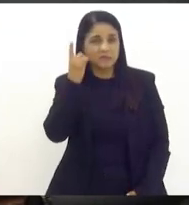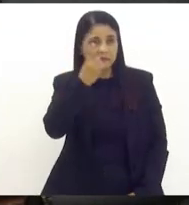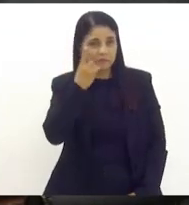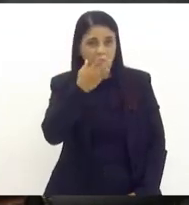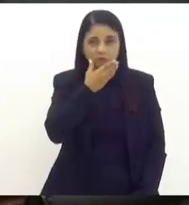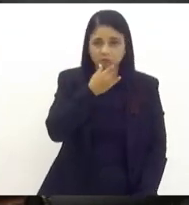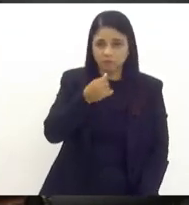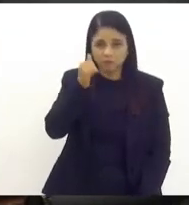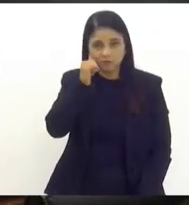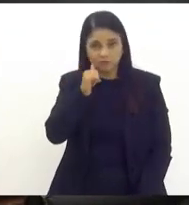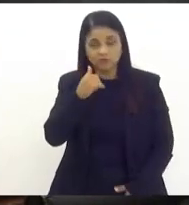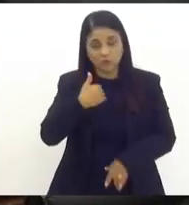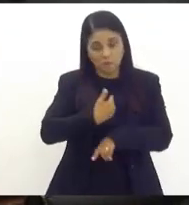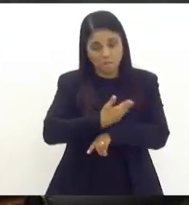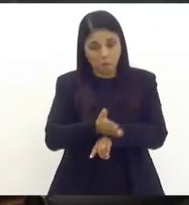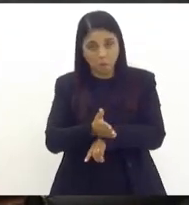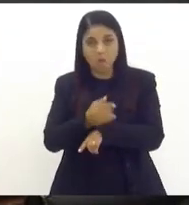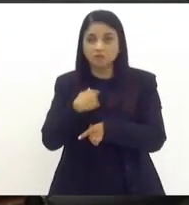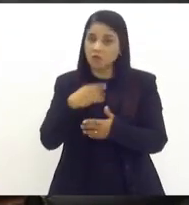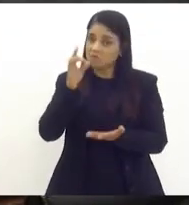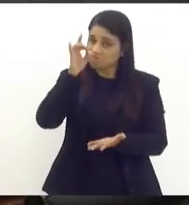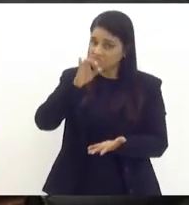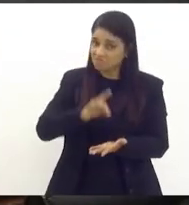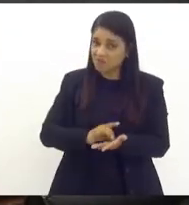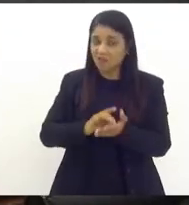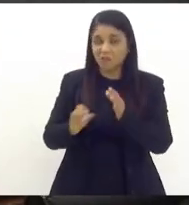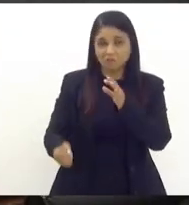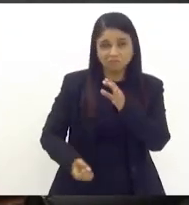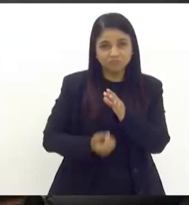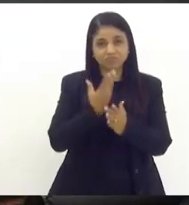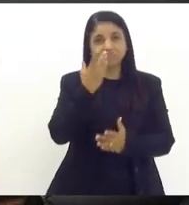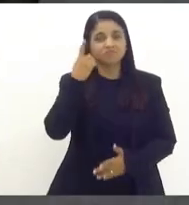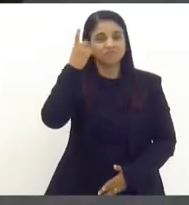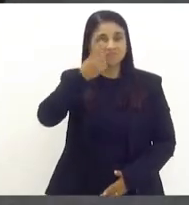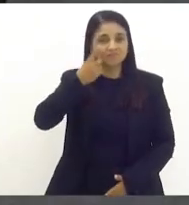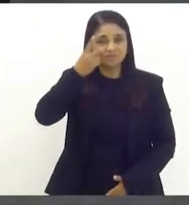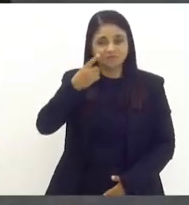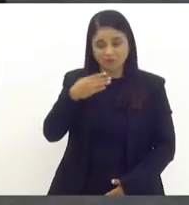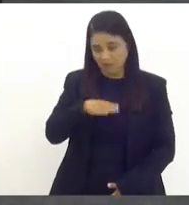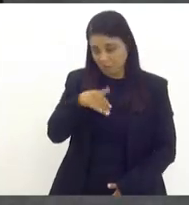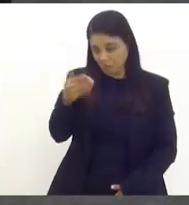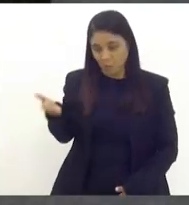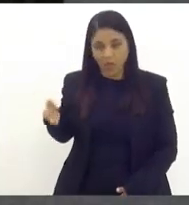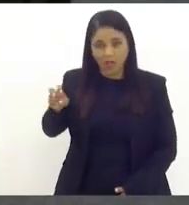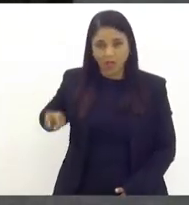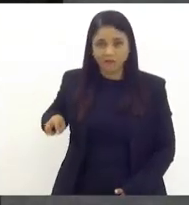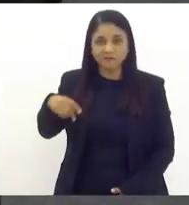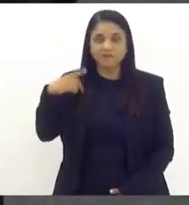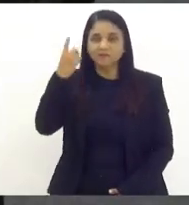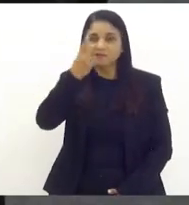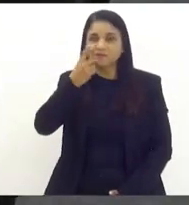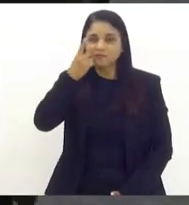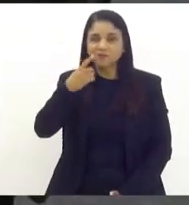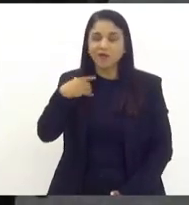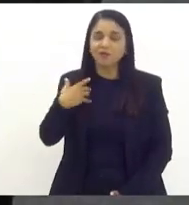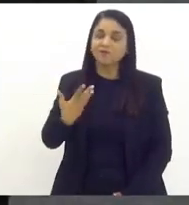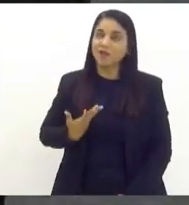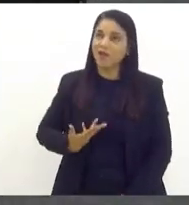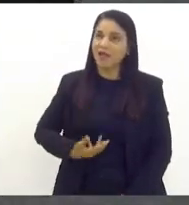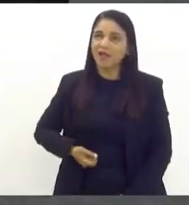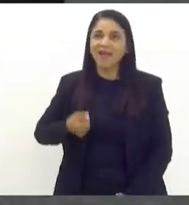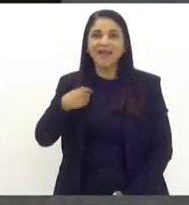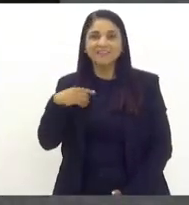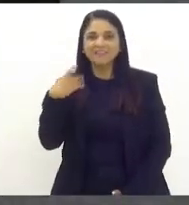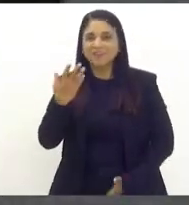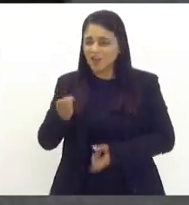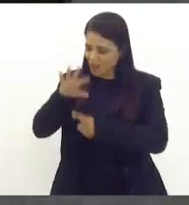avançando na hora a gente tem que ouvir o verdadeiro autor que tá aqui do lado rouco de tanto ouvir elogios para